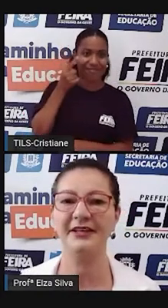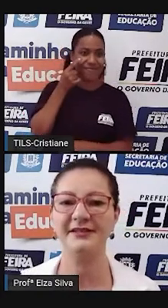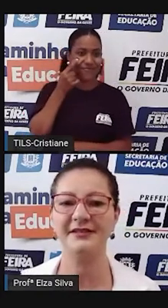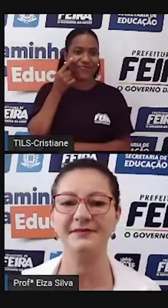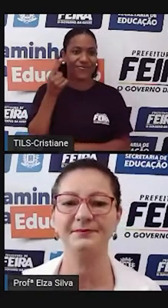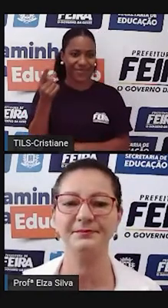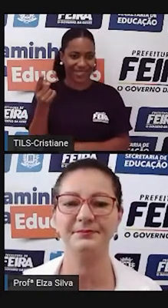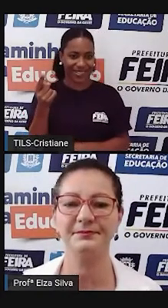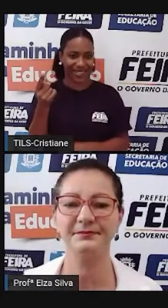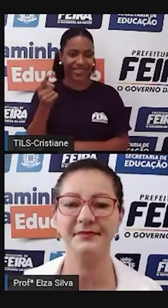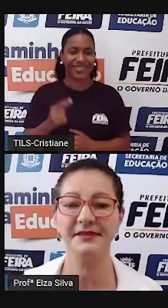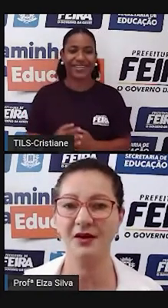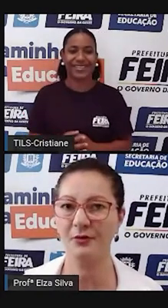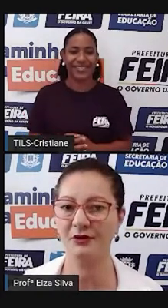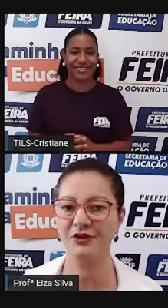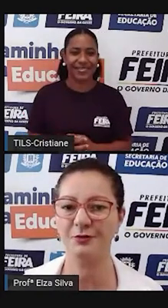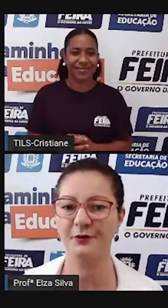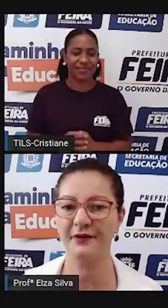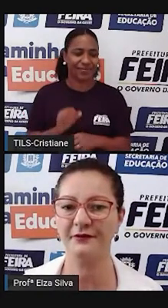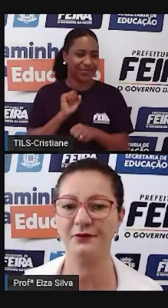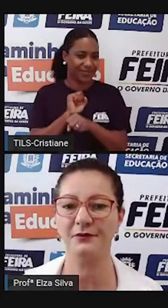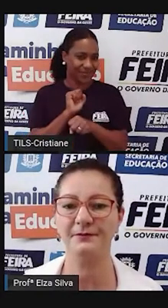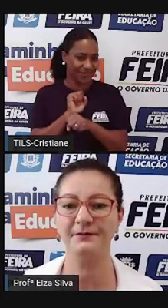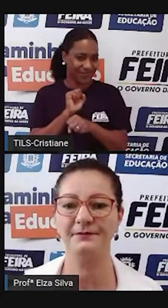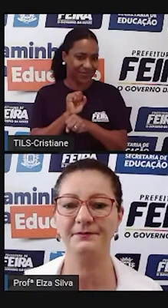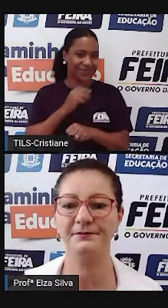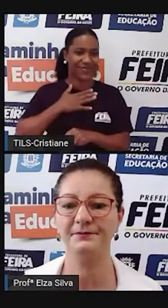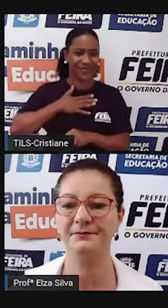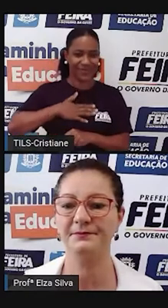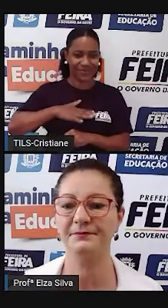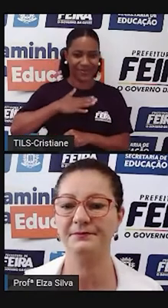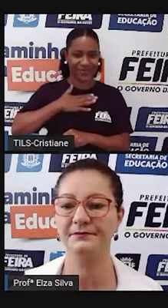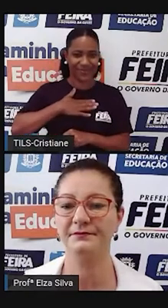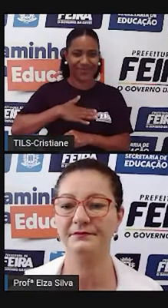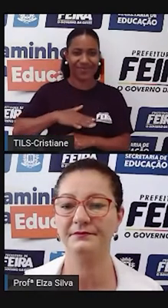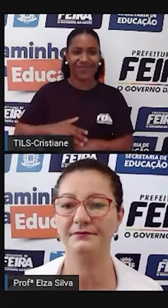moment, please. Só um minutinho, por favor.